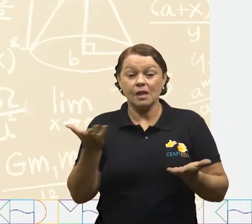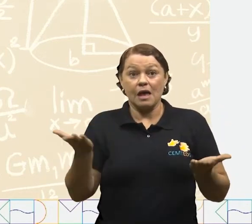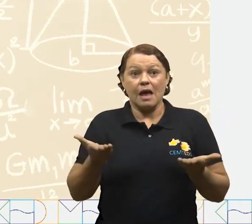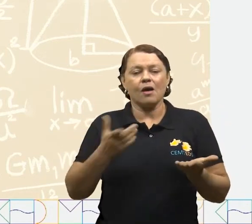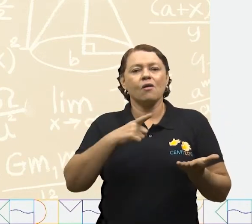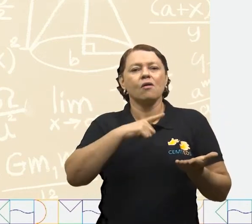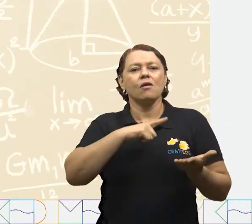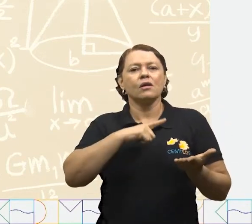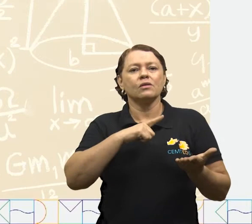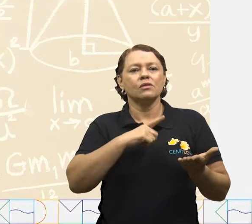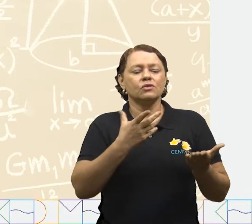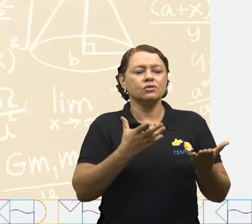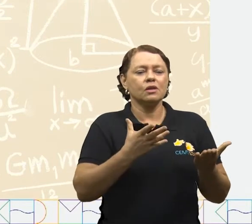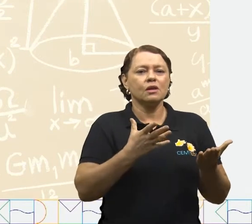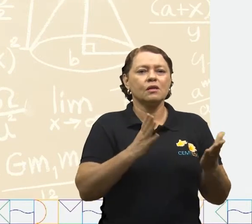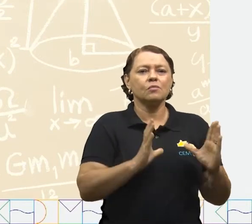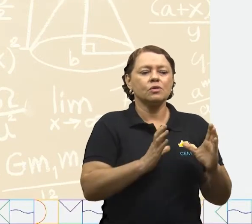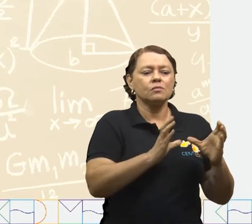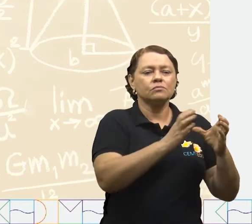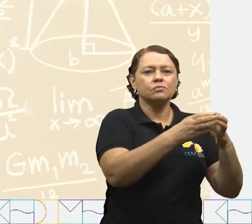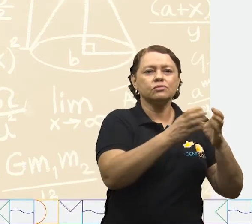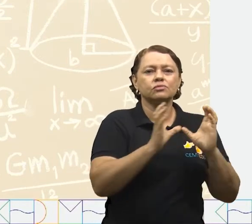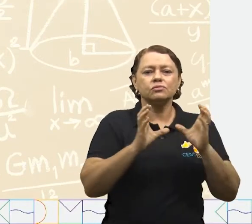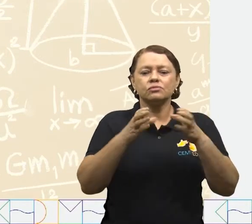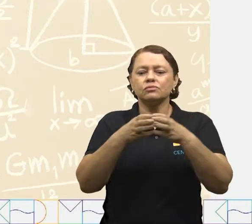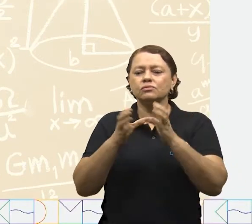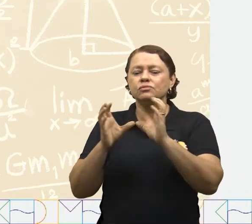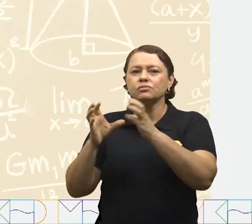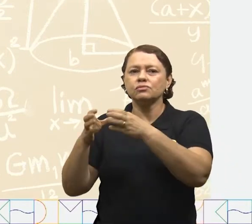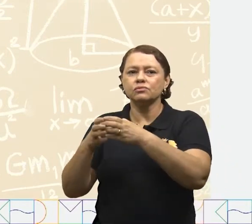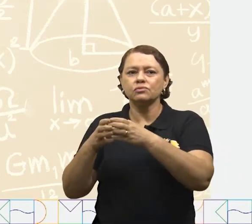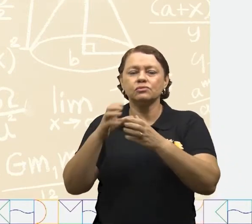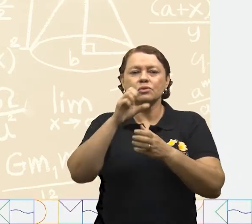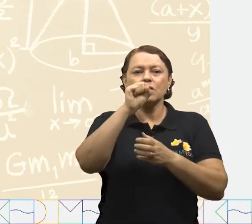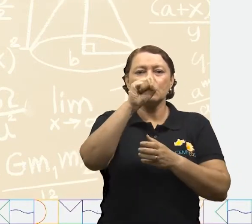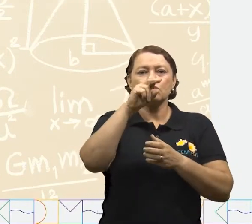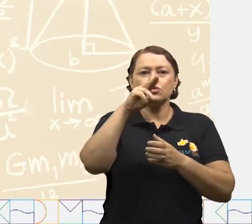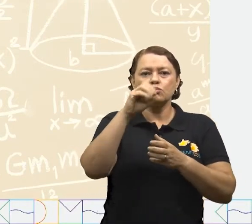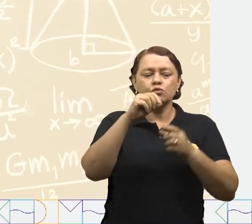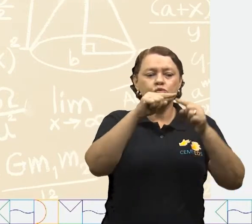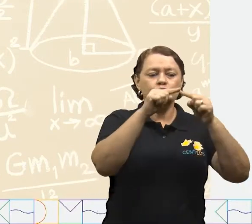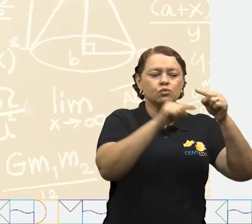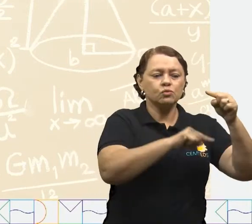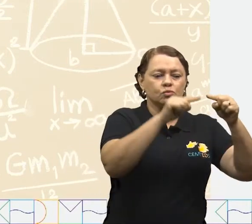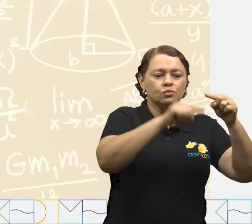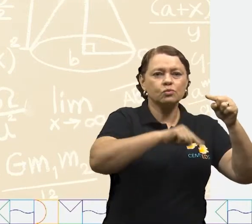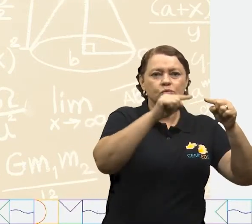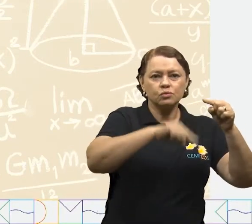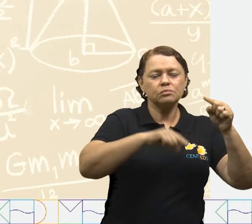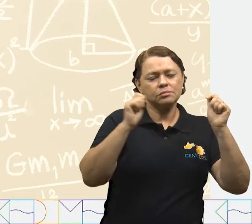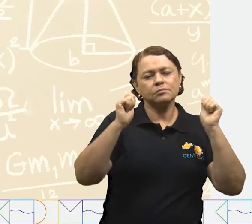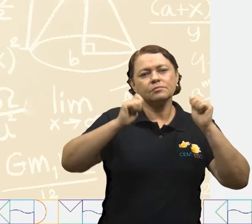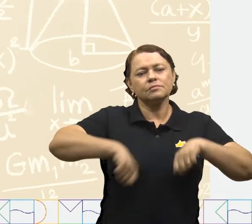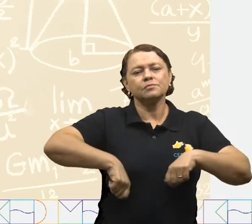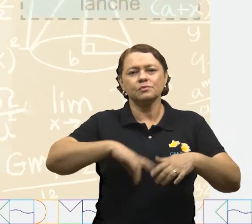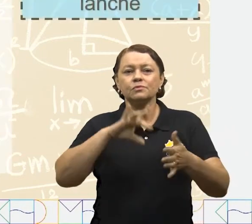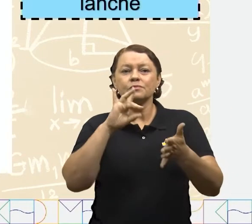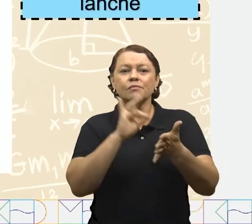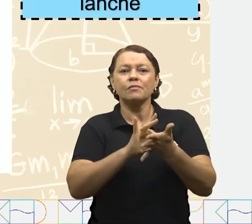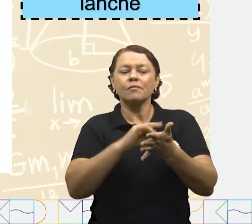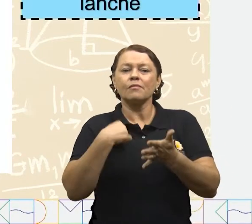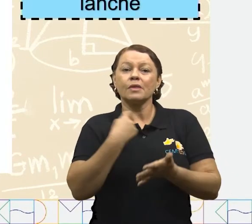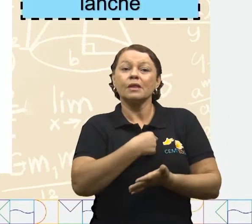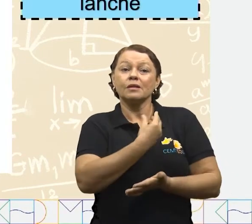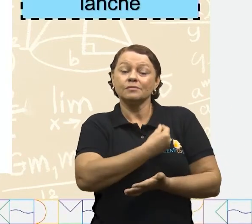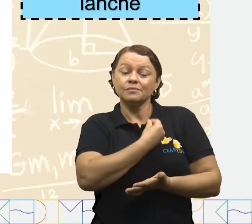de árvore de possibilidades que podemos usar em situações reais da nossa vida